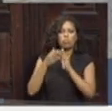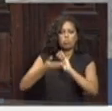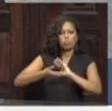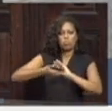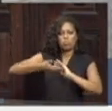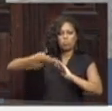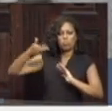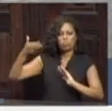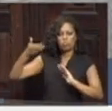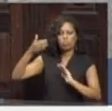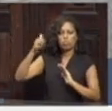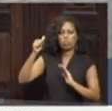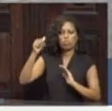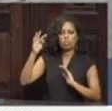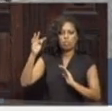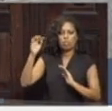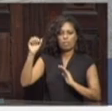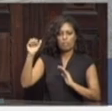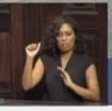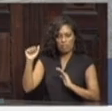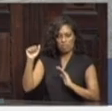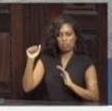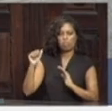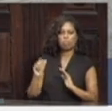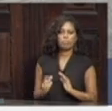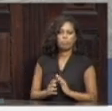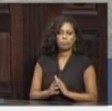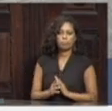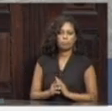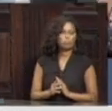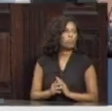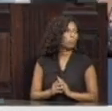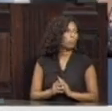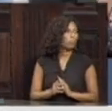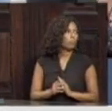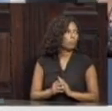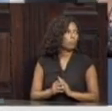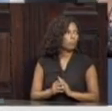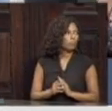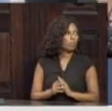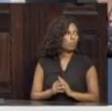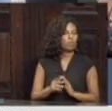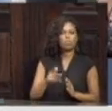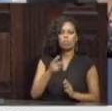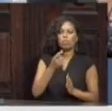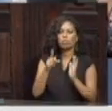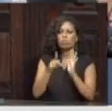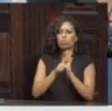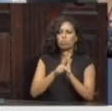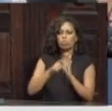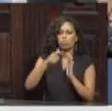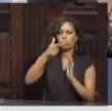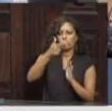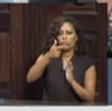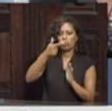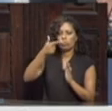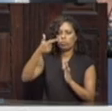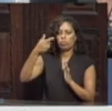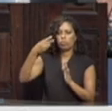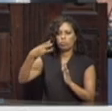essa audiência pública, ele seja novamente colocado para votação. Pela ordem. É o projeto 2320A de